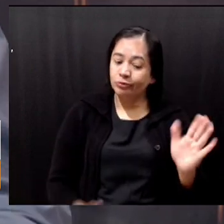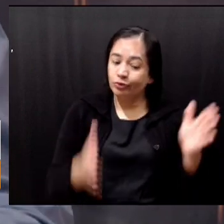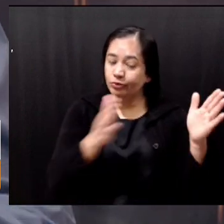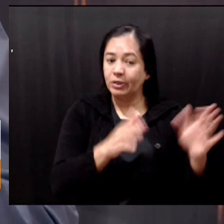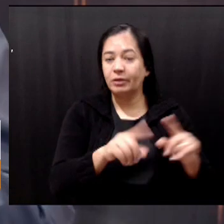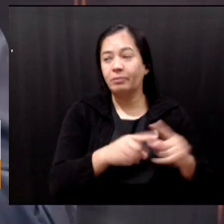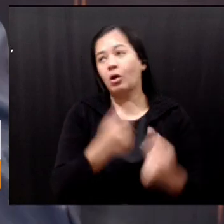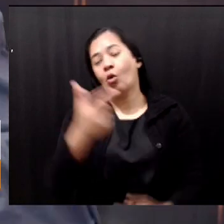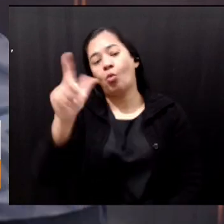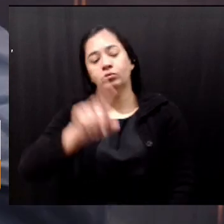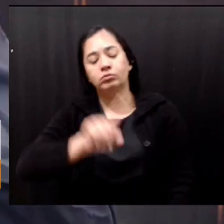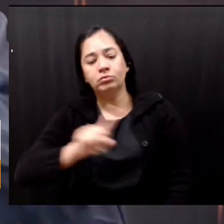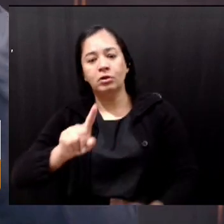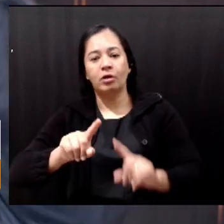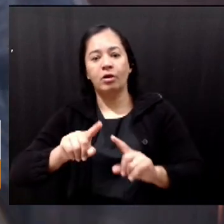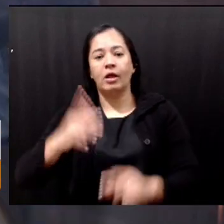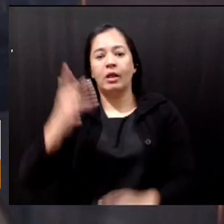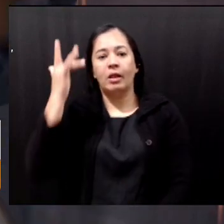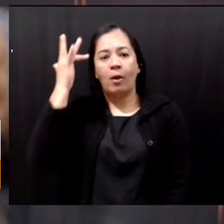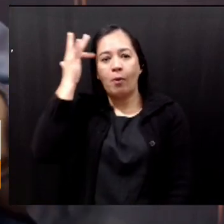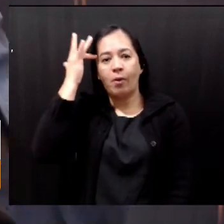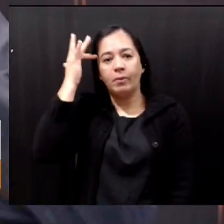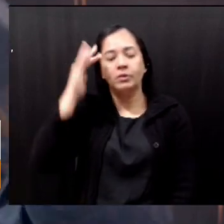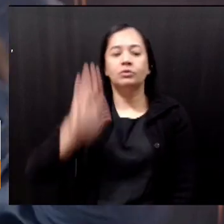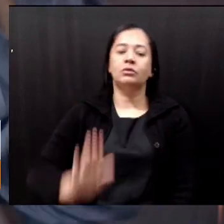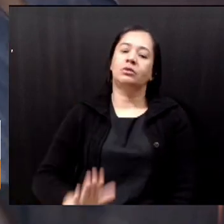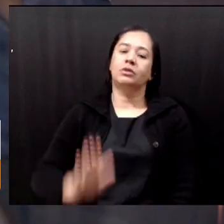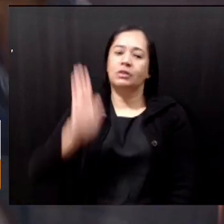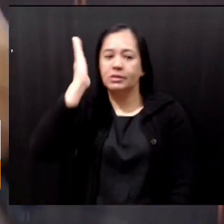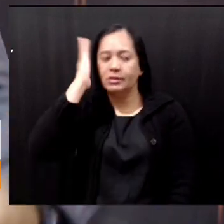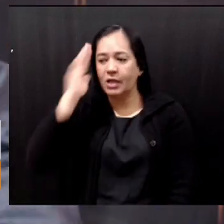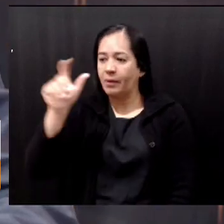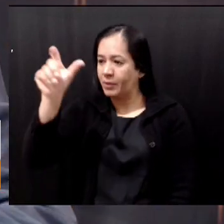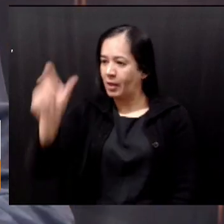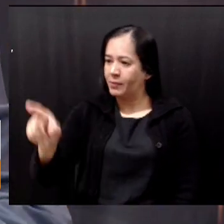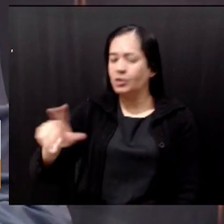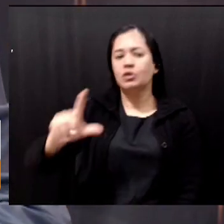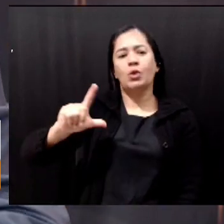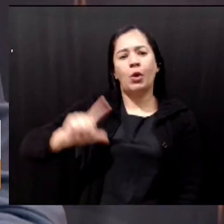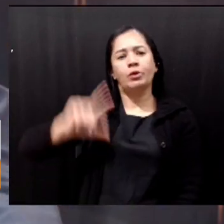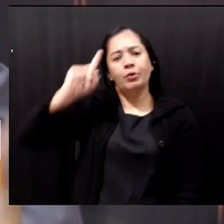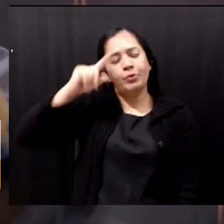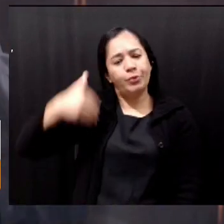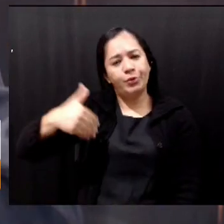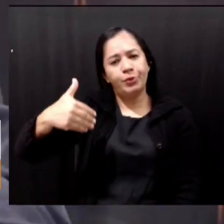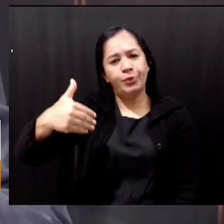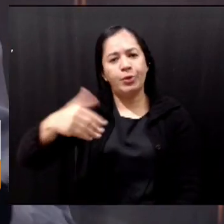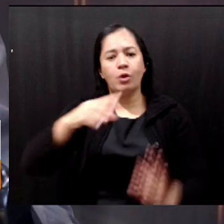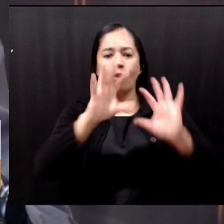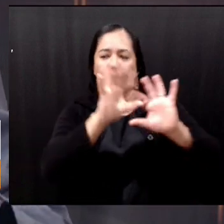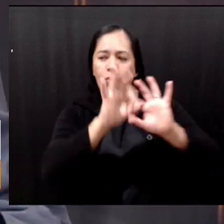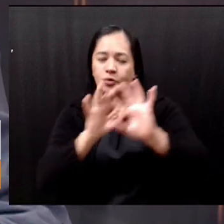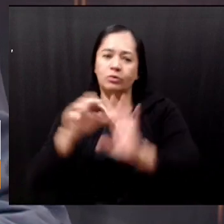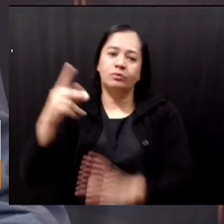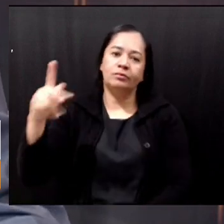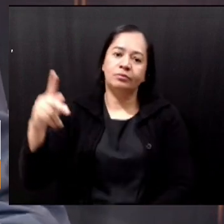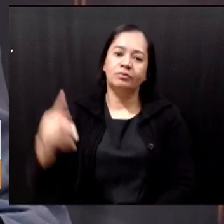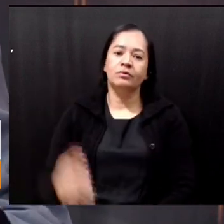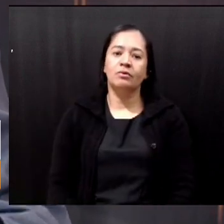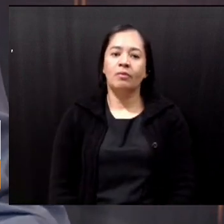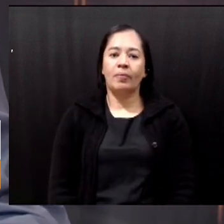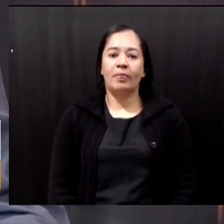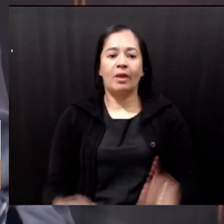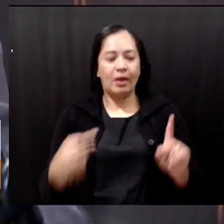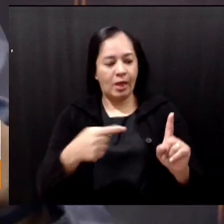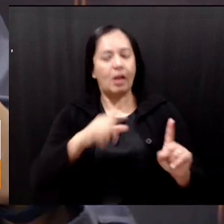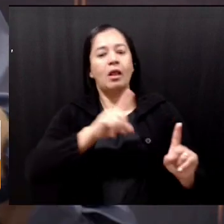realmente é uma maturidade, que sabe que a pessoa tem a rotina dela, tem o contexto dela, e aí ela também tem a própria